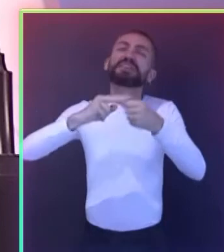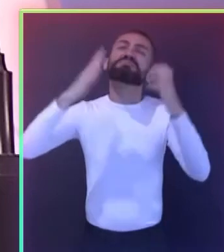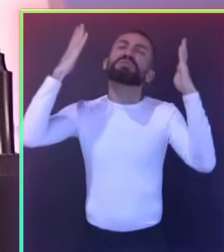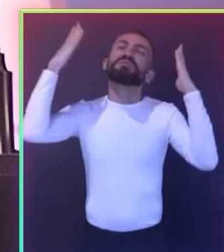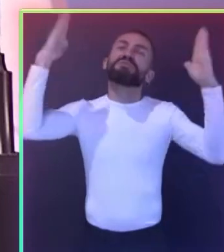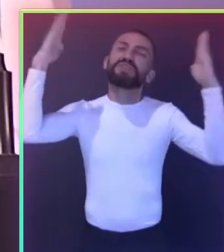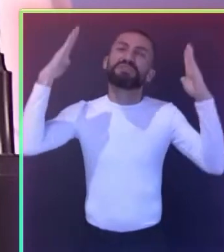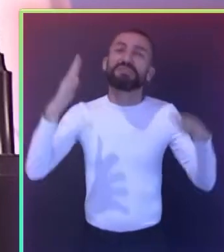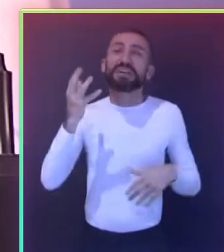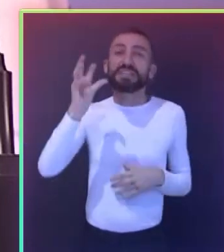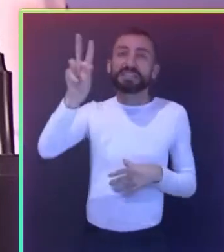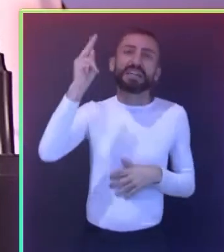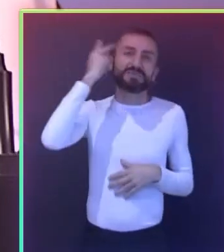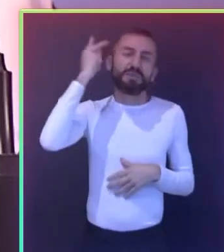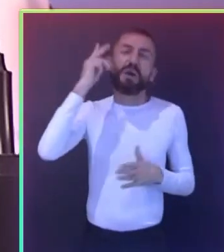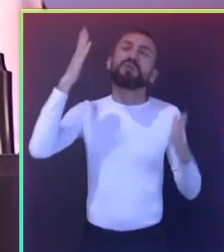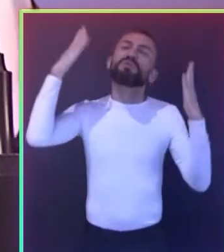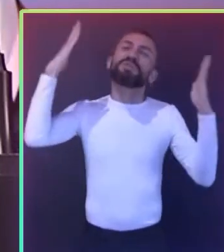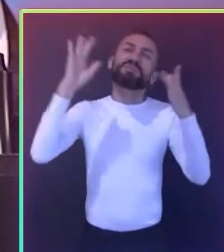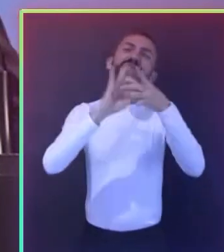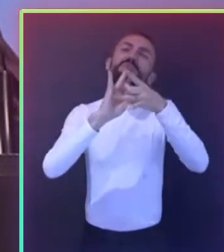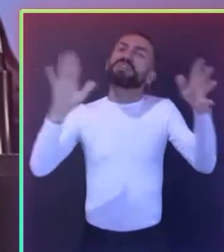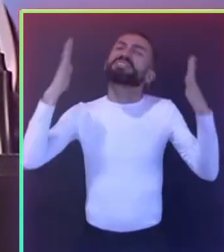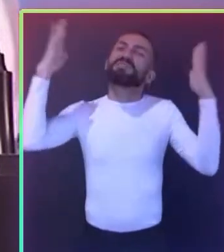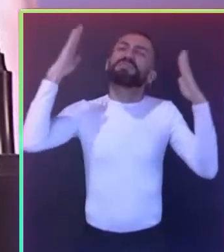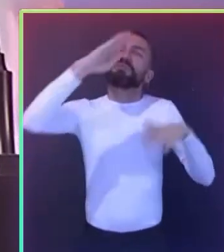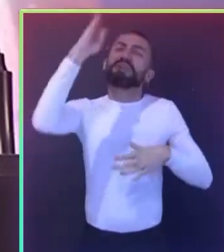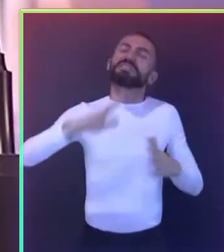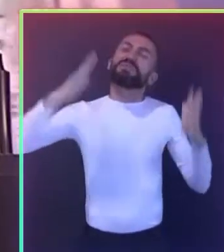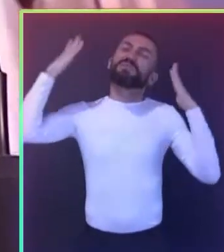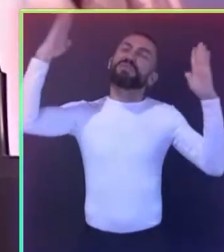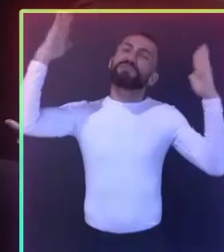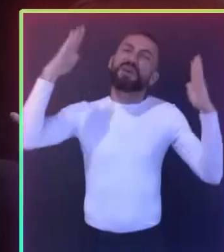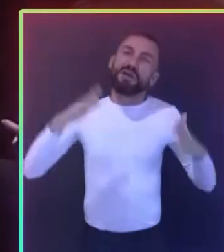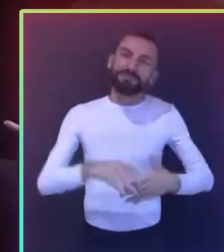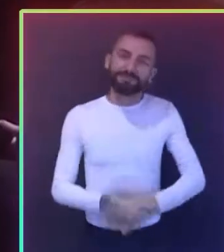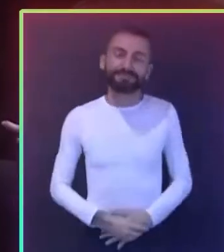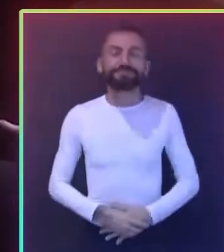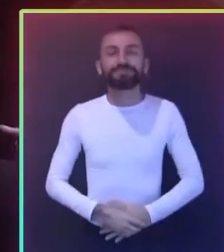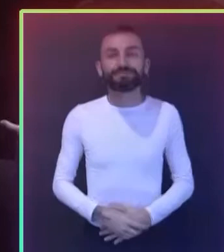Estado de São Paulo viva a democracia Viva o Brasil e